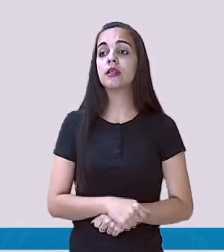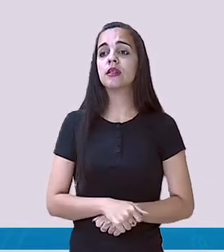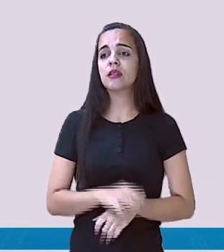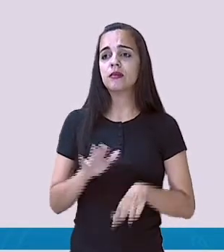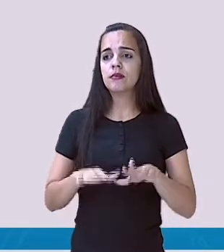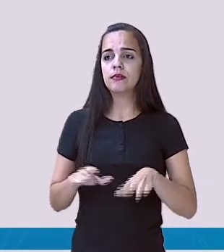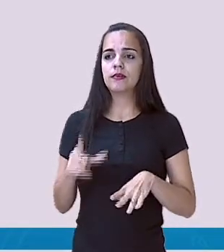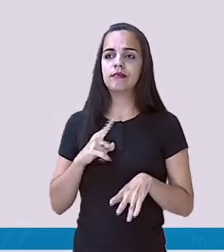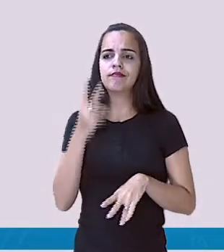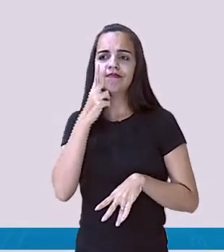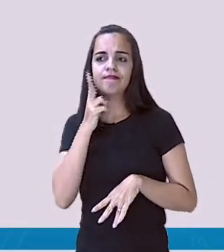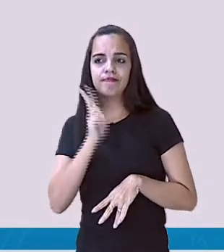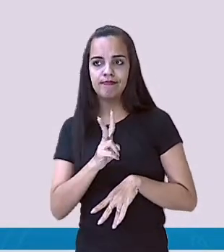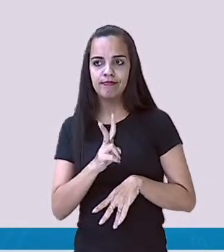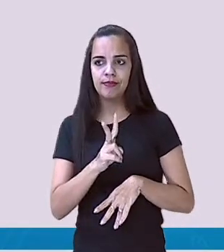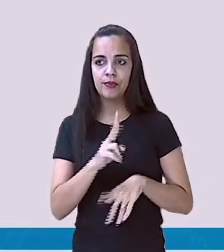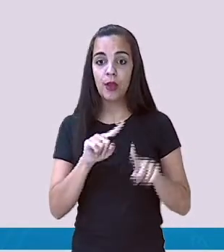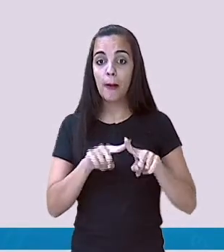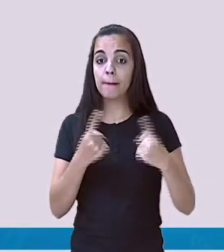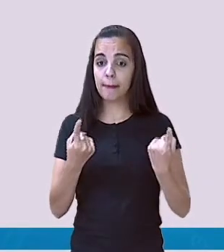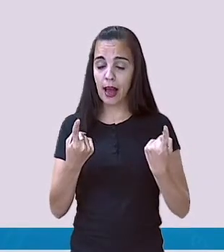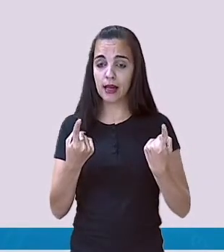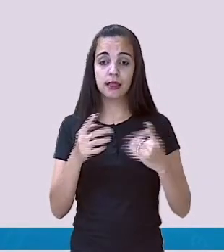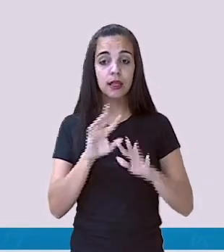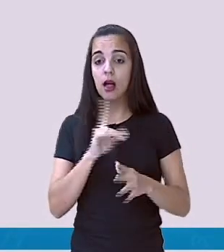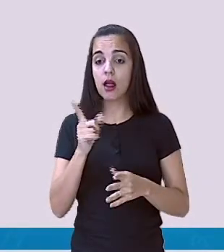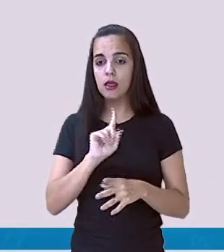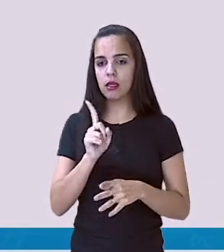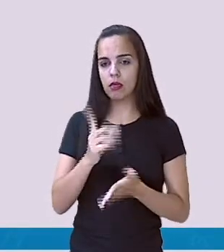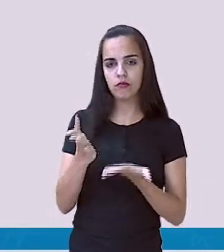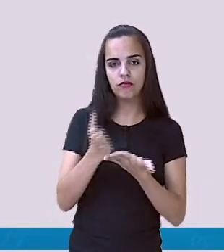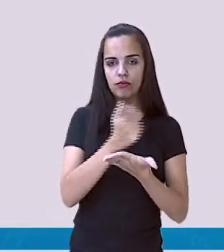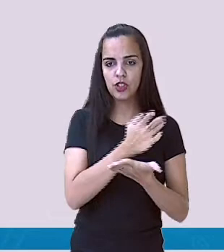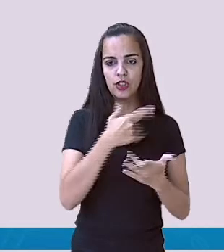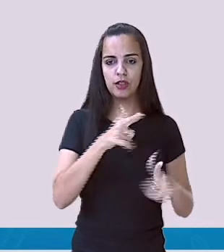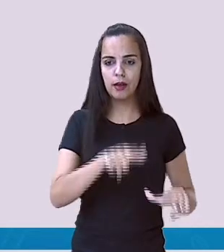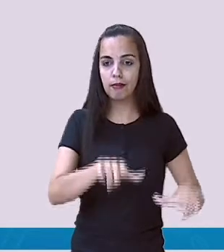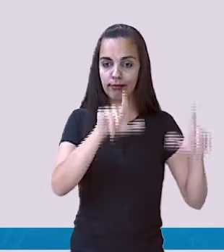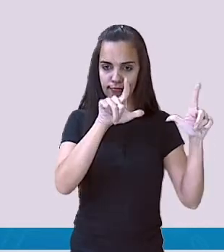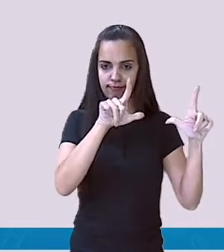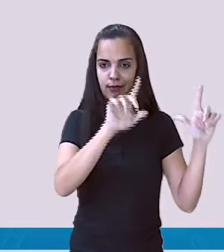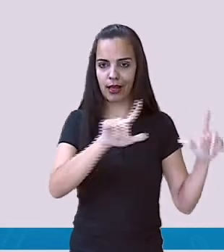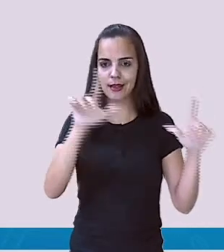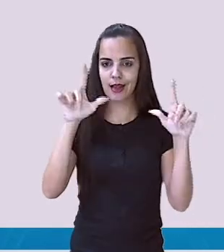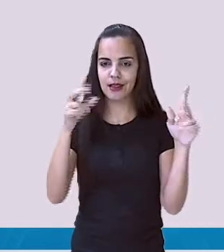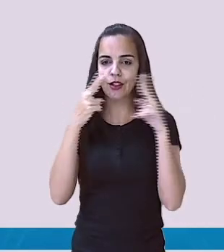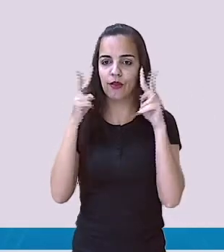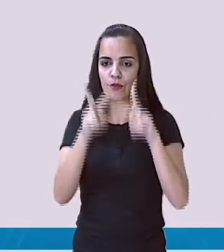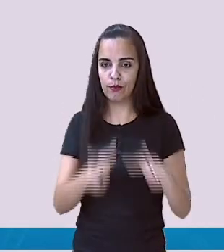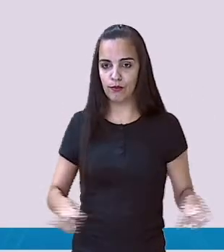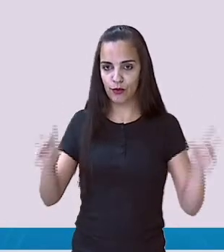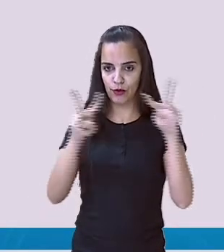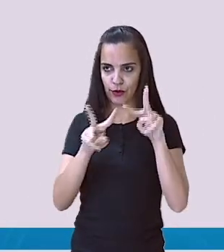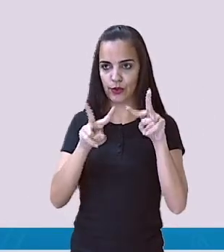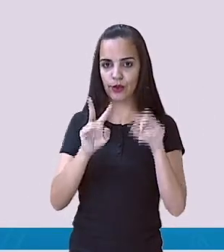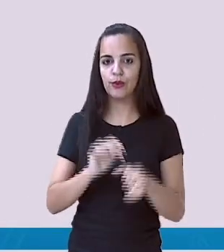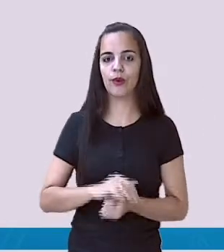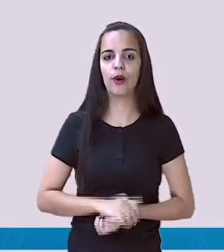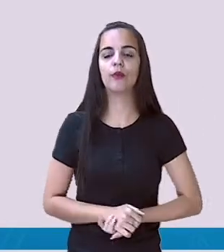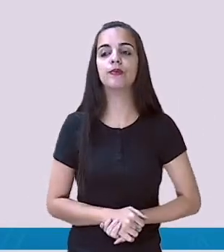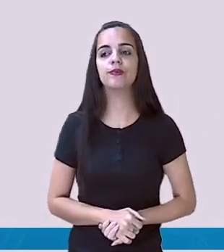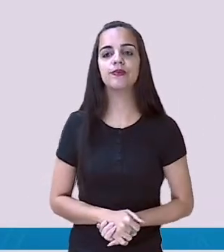diferentes, mas não deixam de ser paisagens. É aquilo que a gente está vendo, aquilo que salta aos nossos olhos. E aí